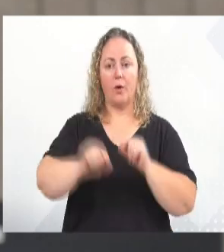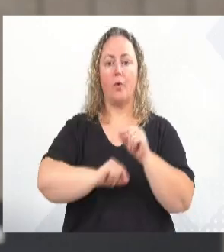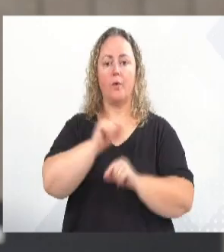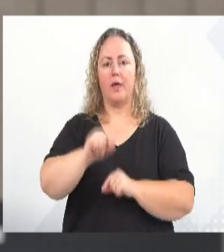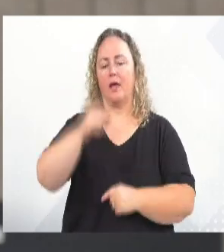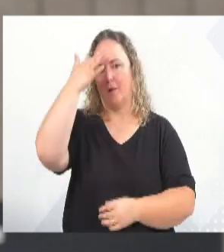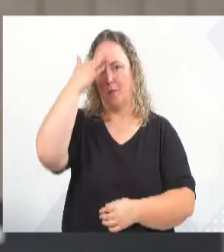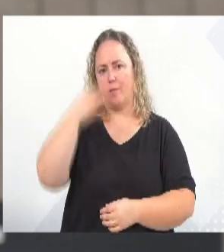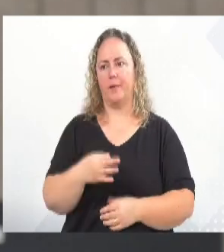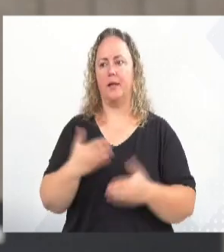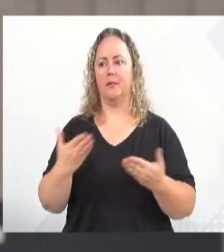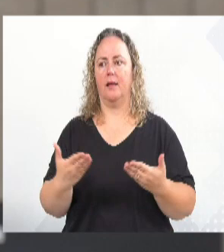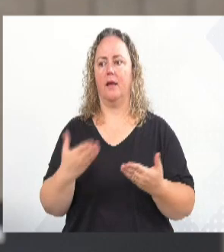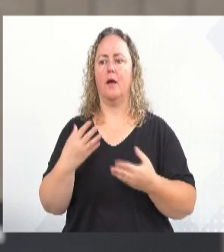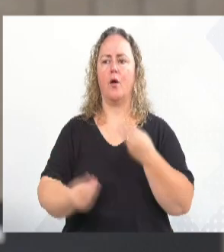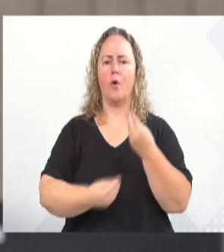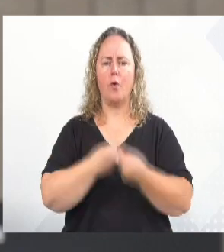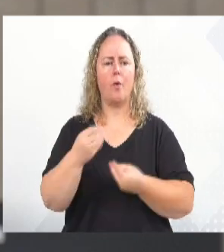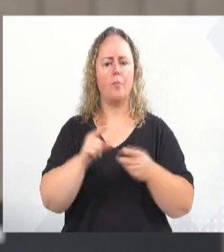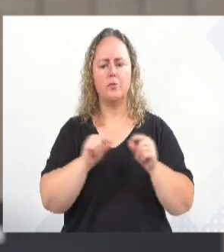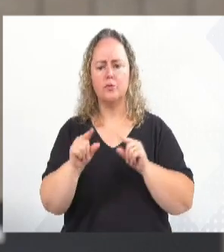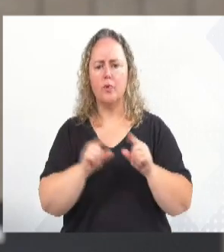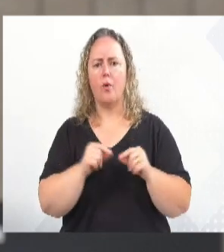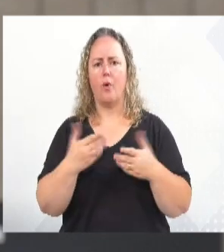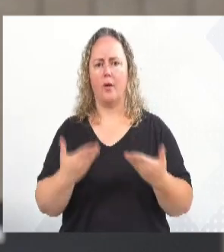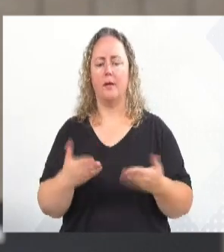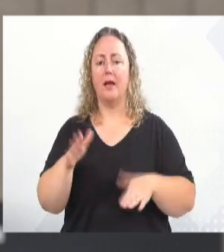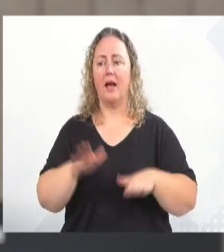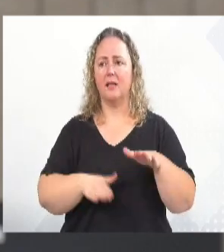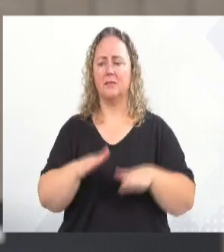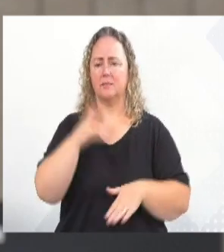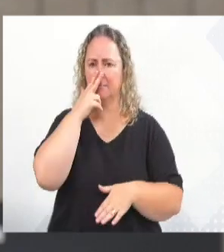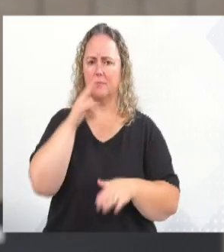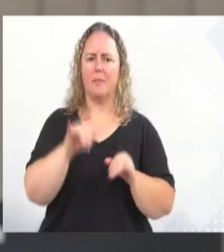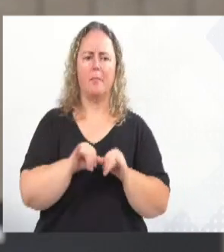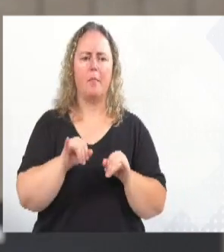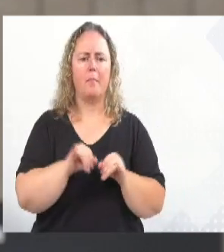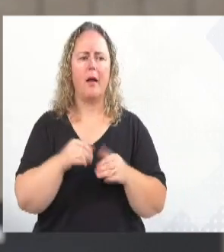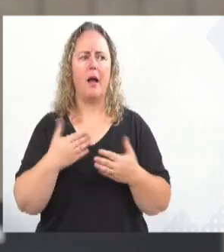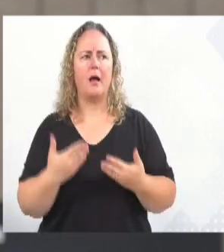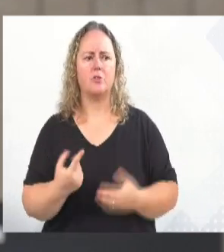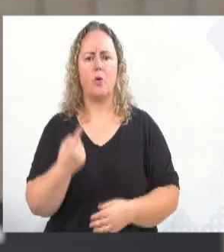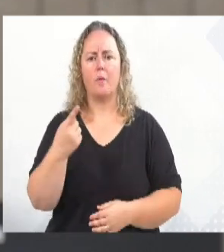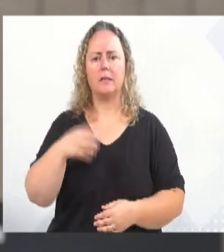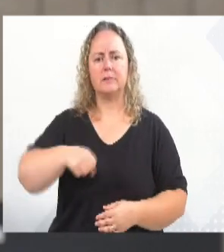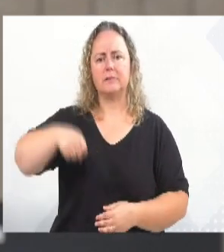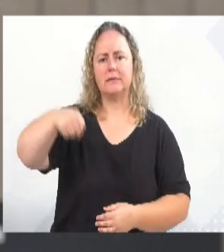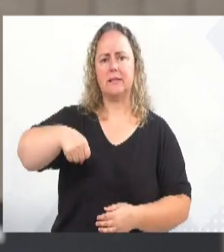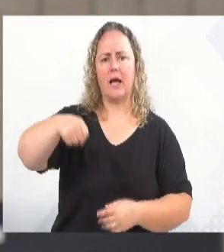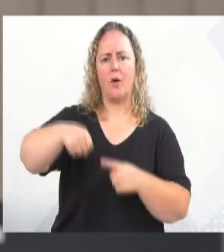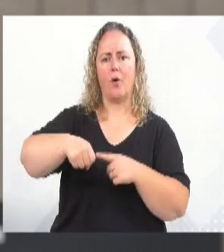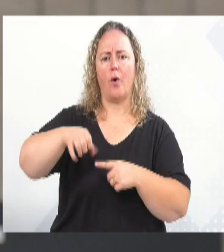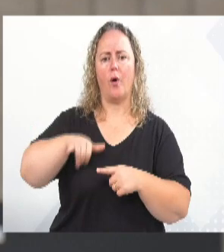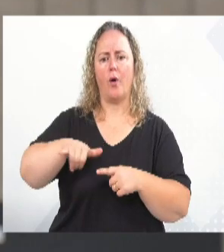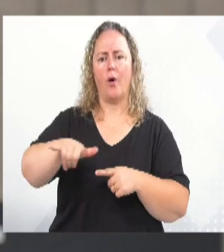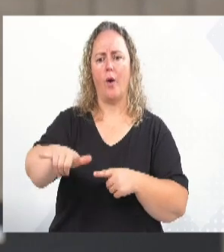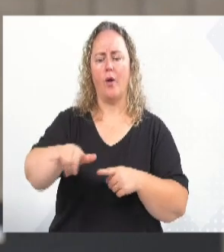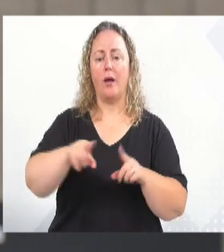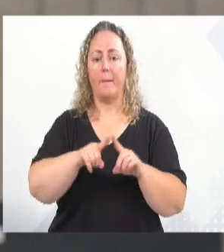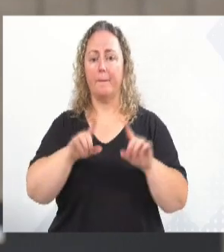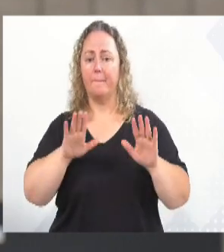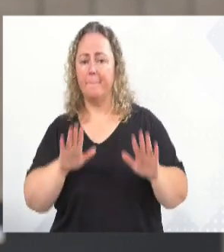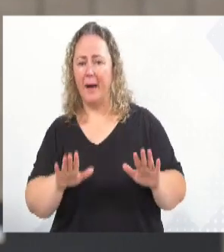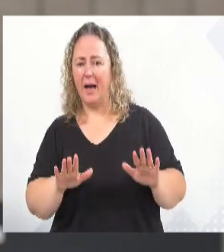entendam as suas escolhas diariamente. Muitas vezes pode parecer pouco a gente rejeitar uma sacola no supermercado, mas isso